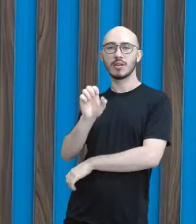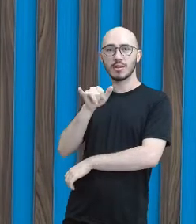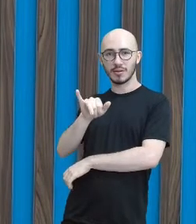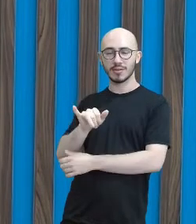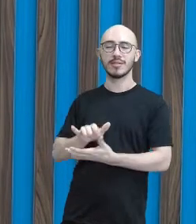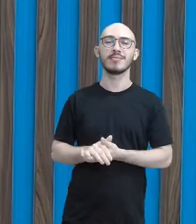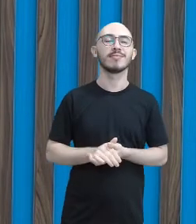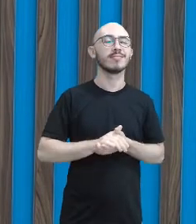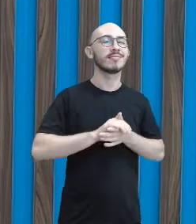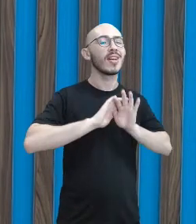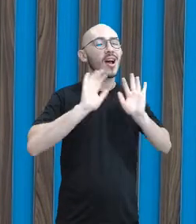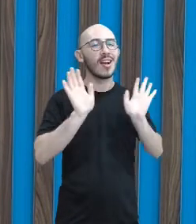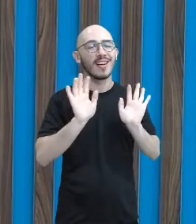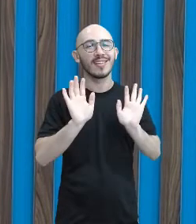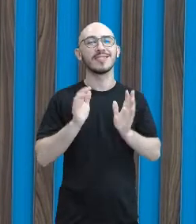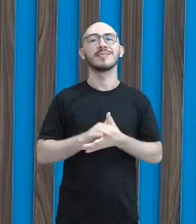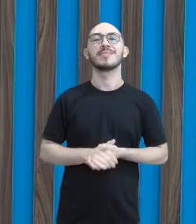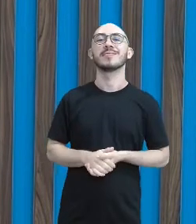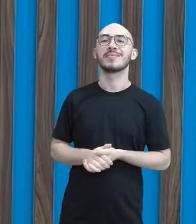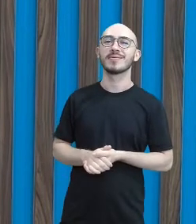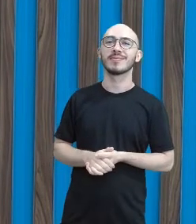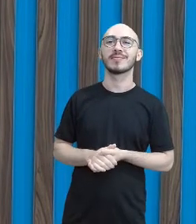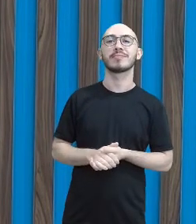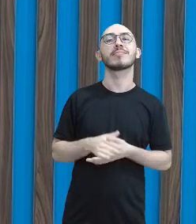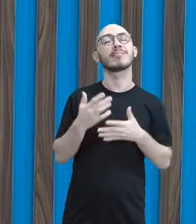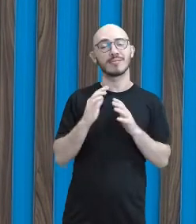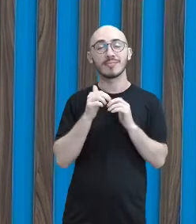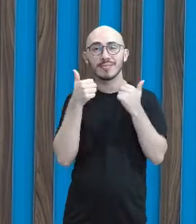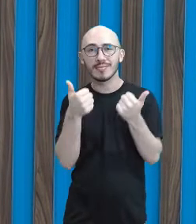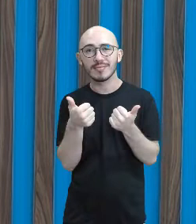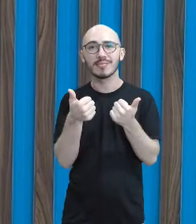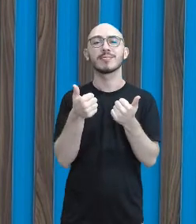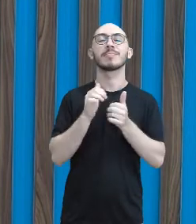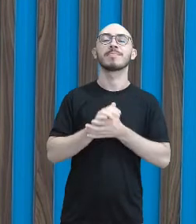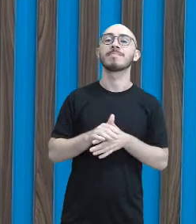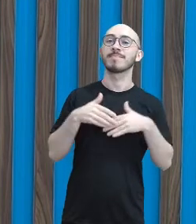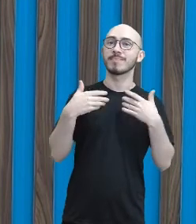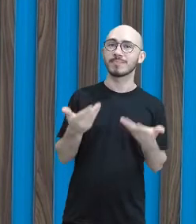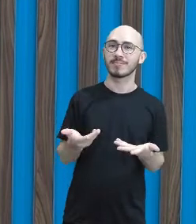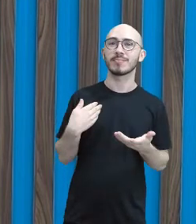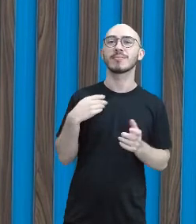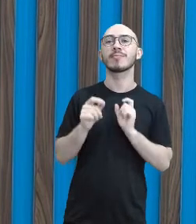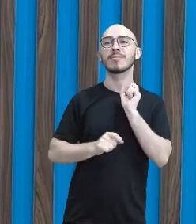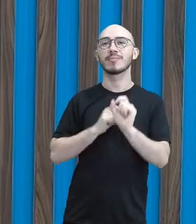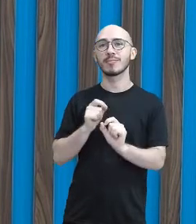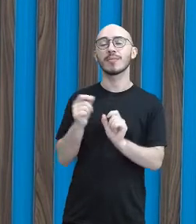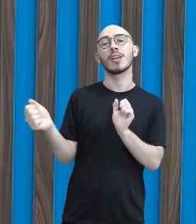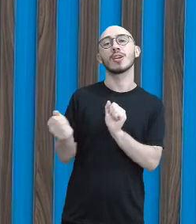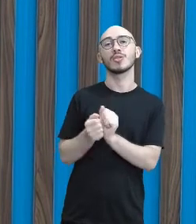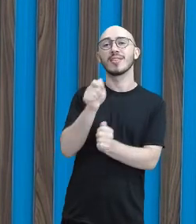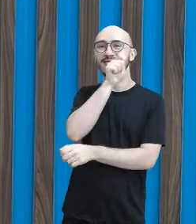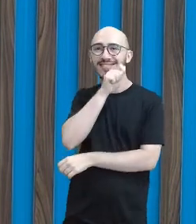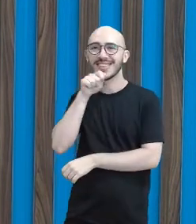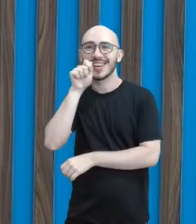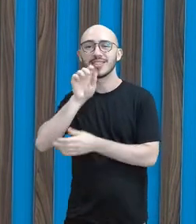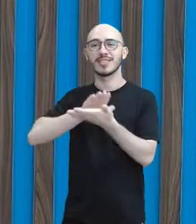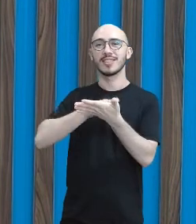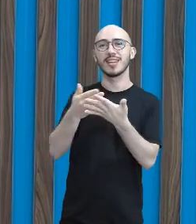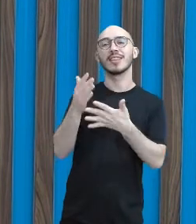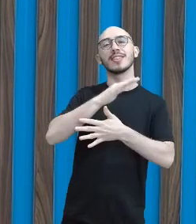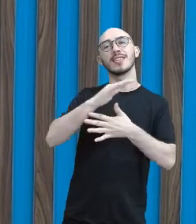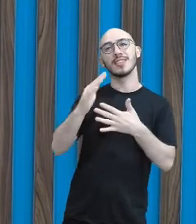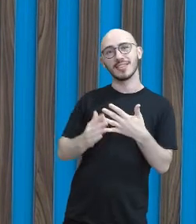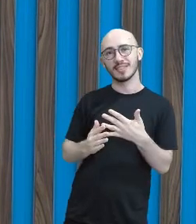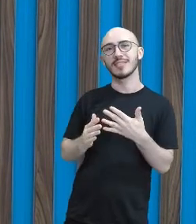Hello, how are you doing? Olá, como é que vocês estão? Tudo certinho? Gente, com a ajuda de Anderson, que nos traduz,